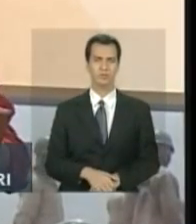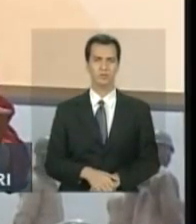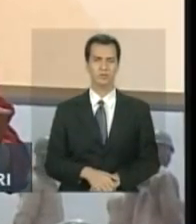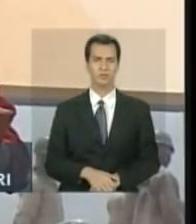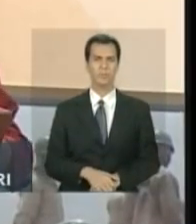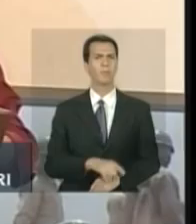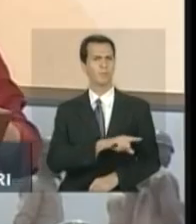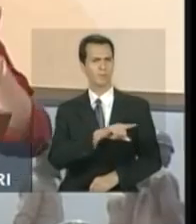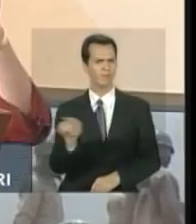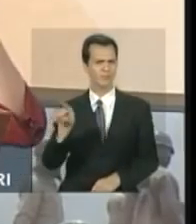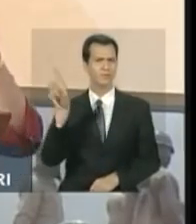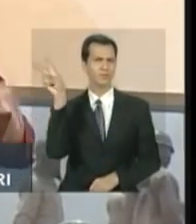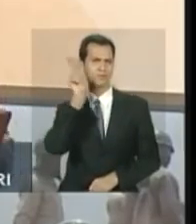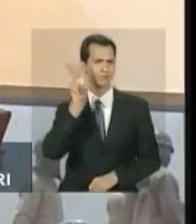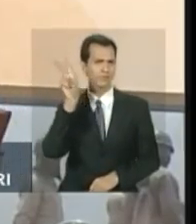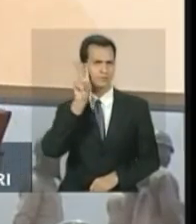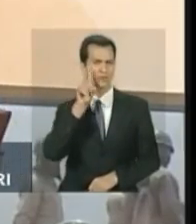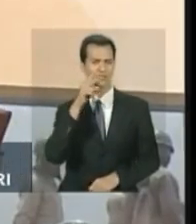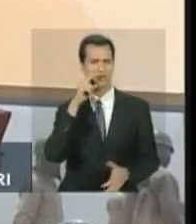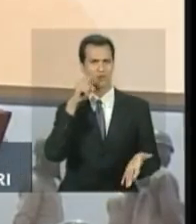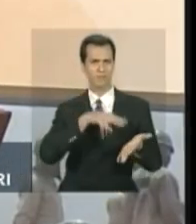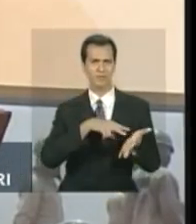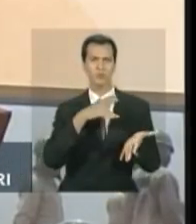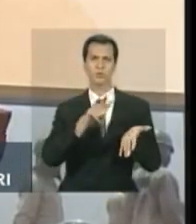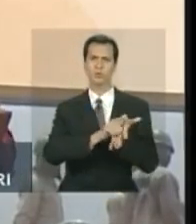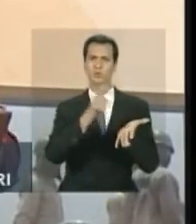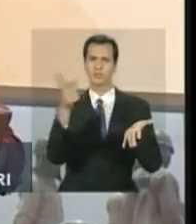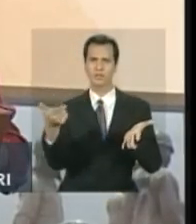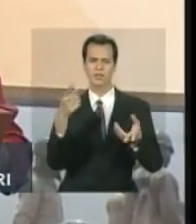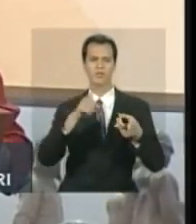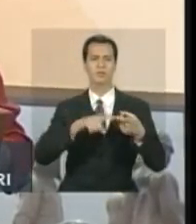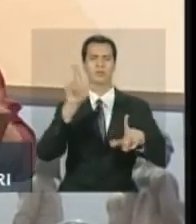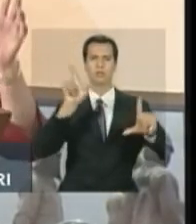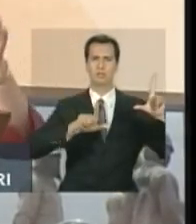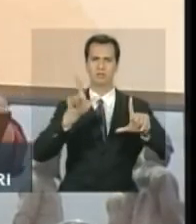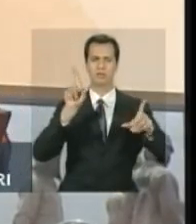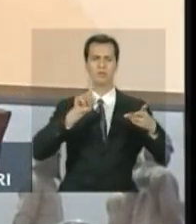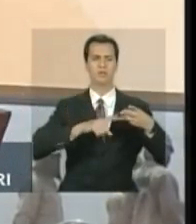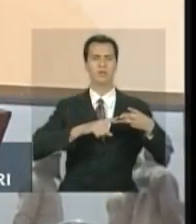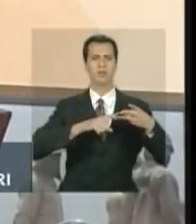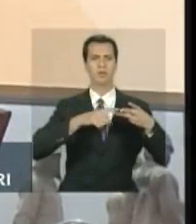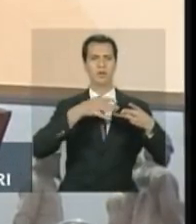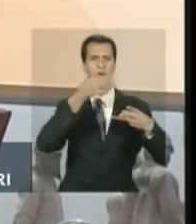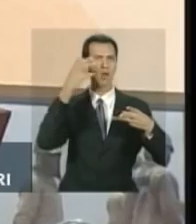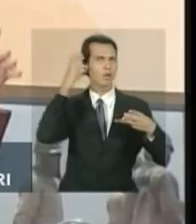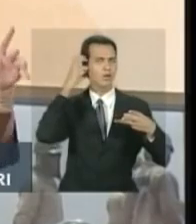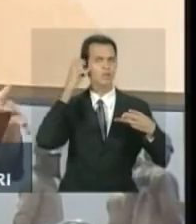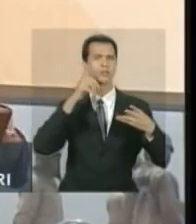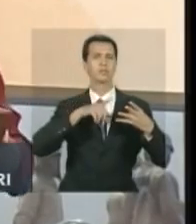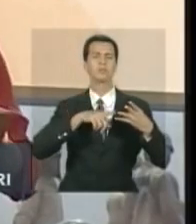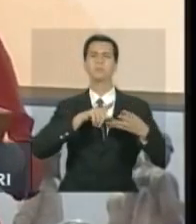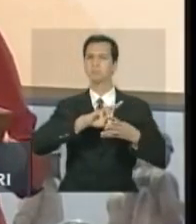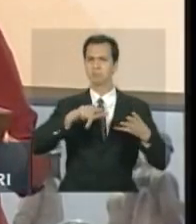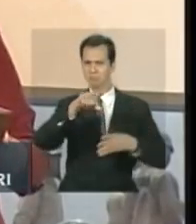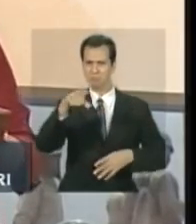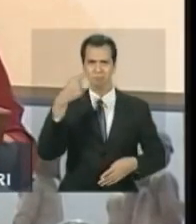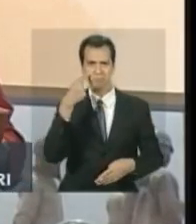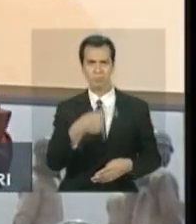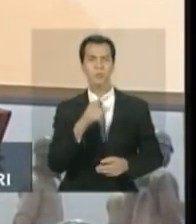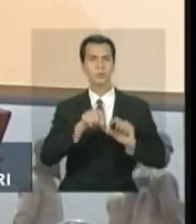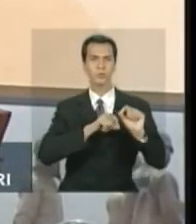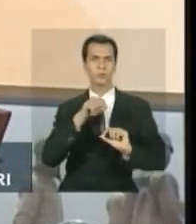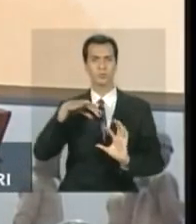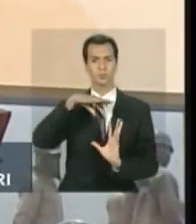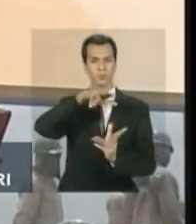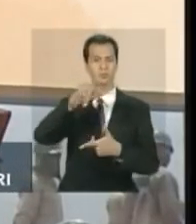Vocês têm visto nos jornais, nas televisões, no rádio, que o mundo está passando por